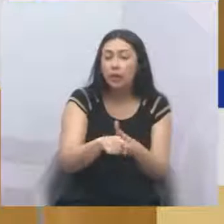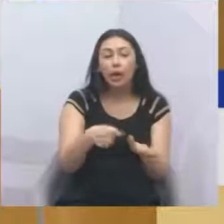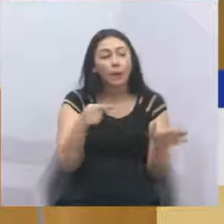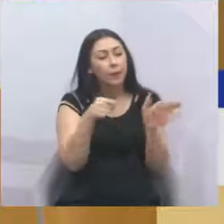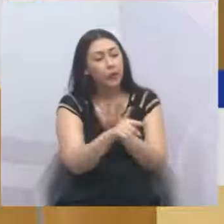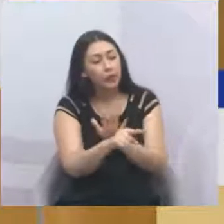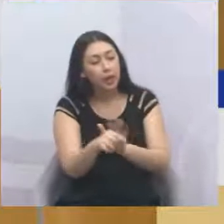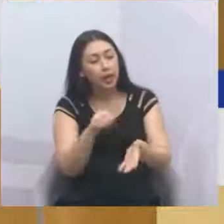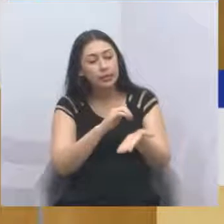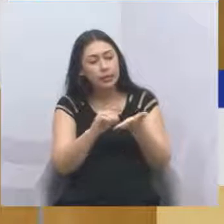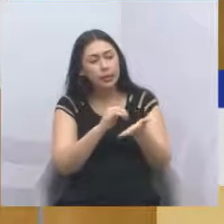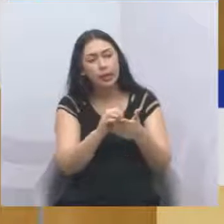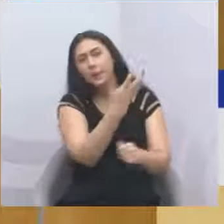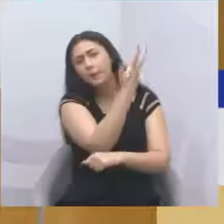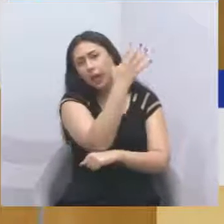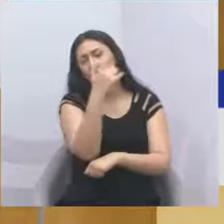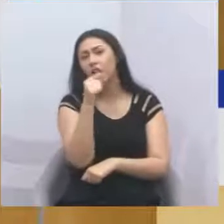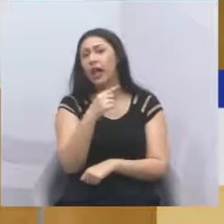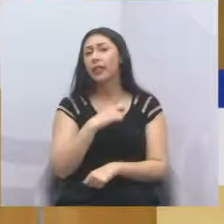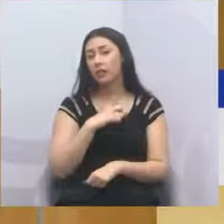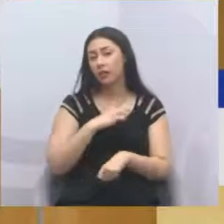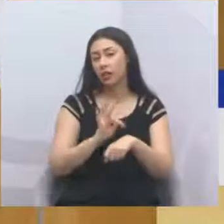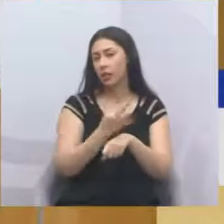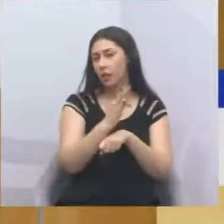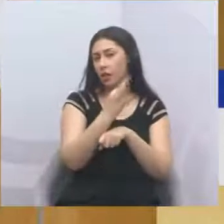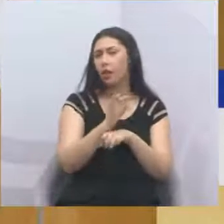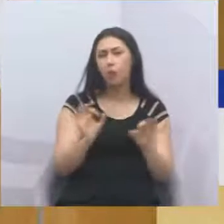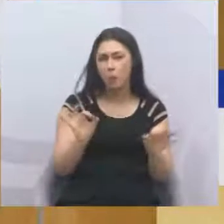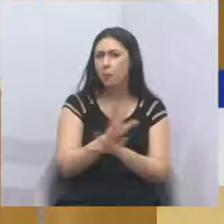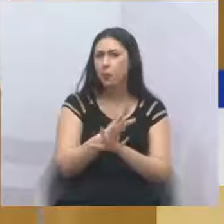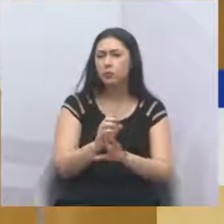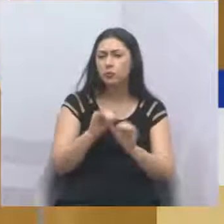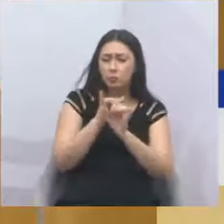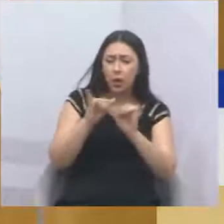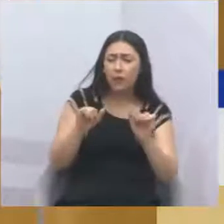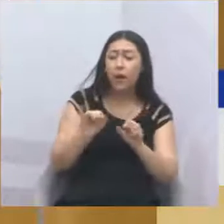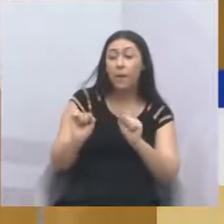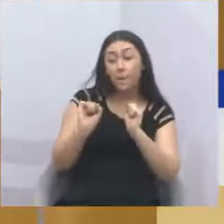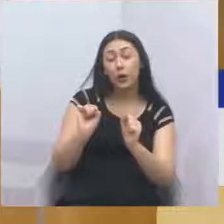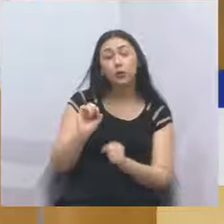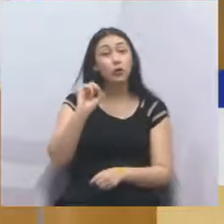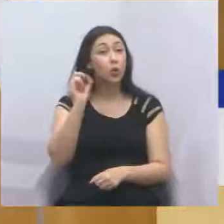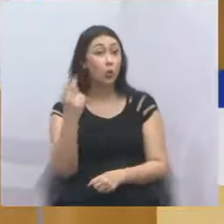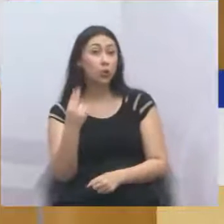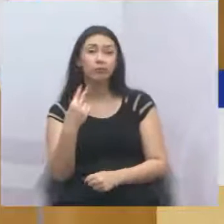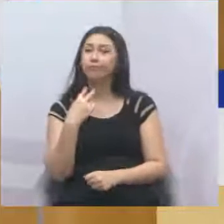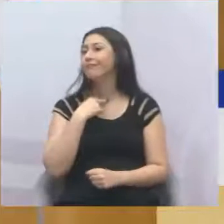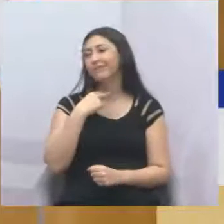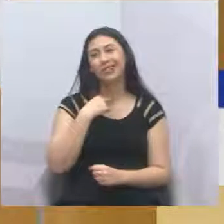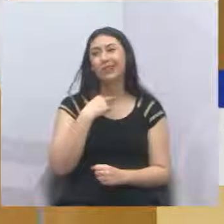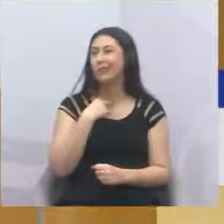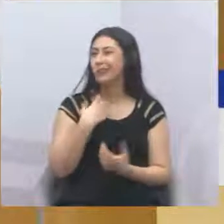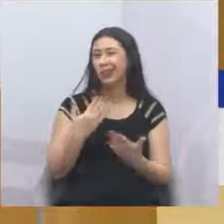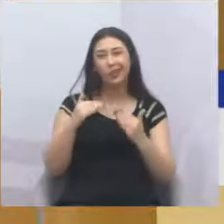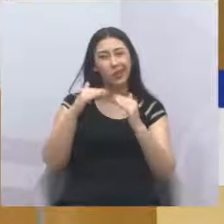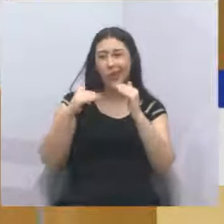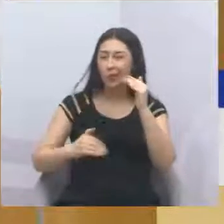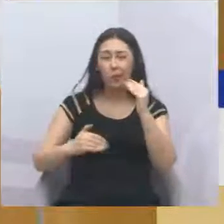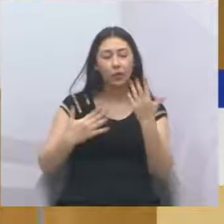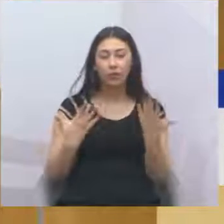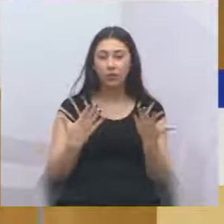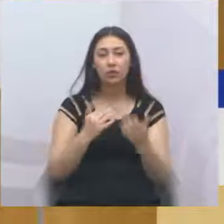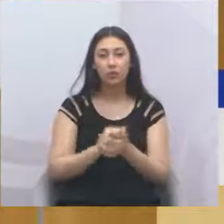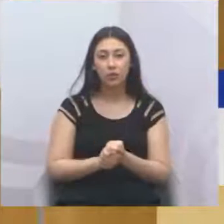tem técnicos preparados para informar se aquela árvore, se aquela espécie plantada é compatível ou